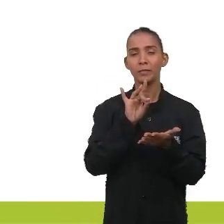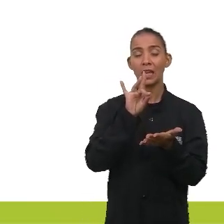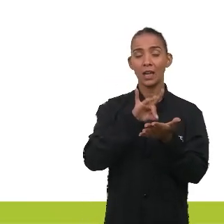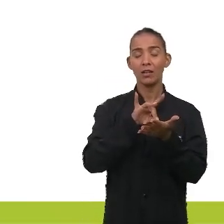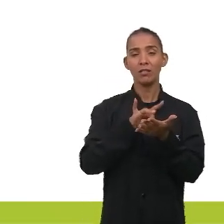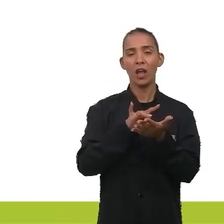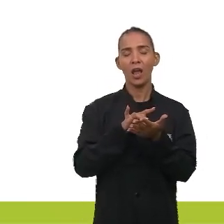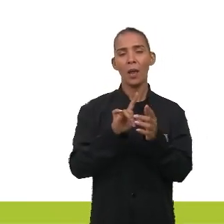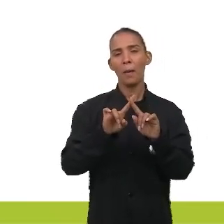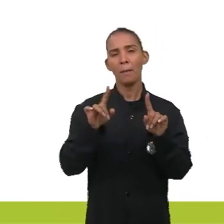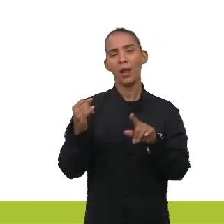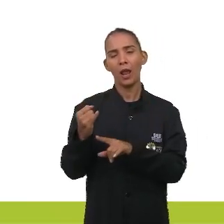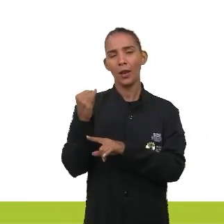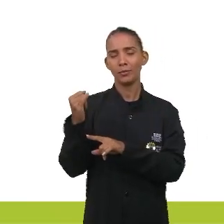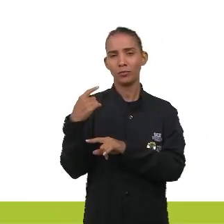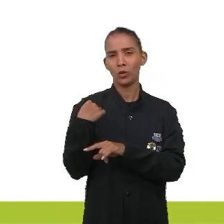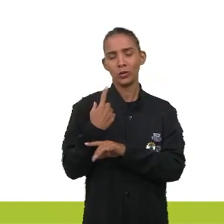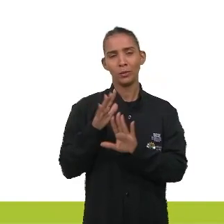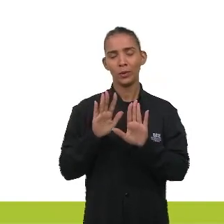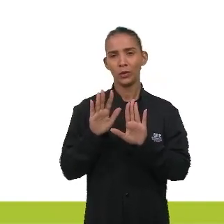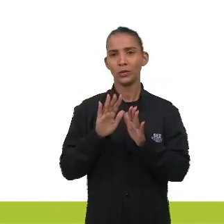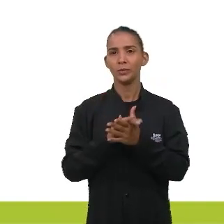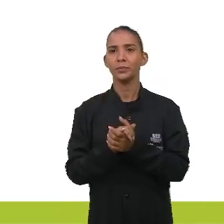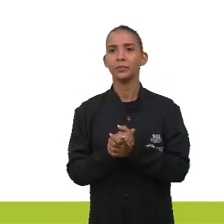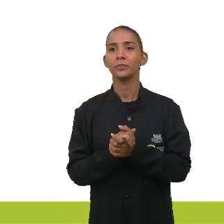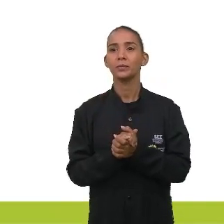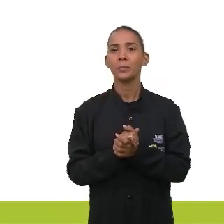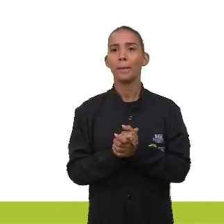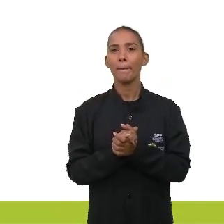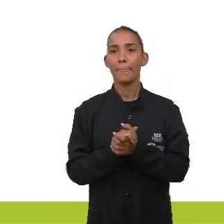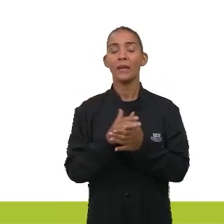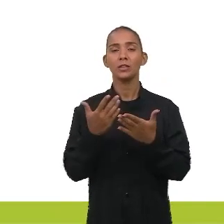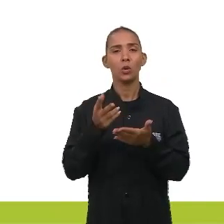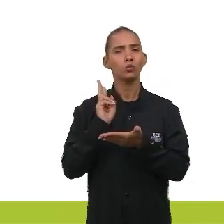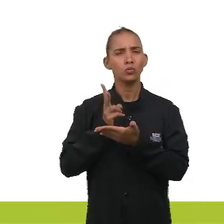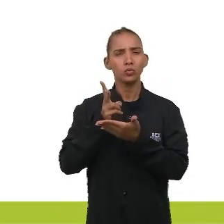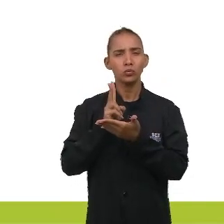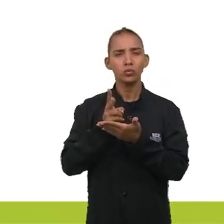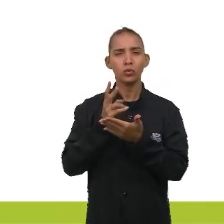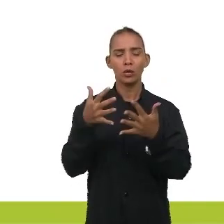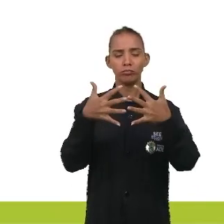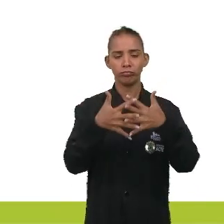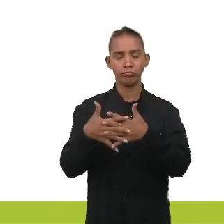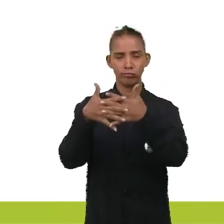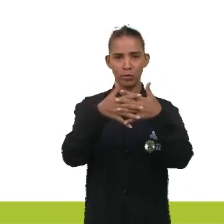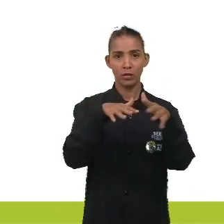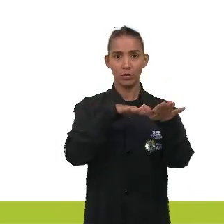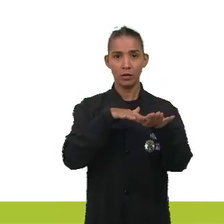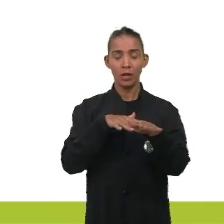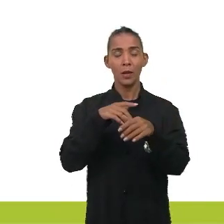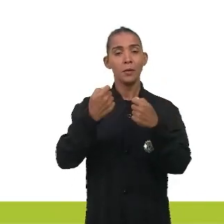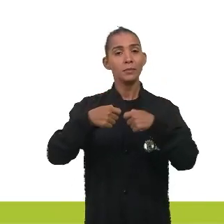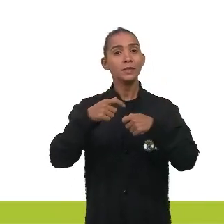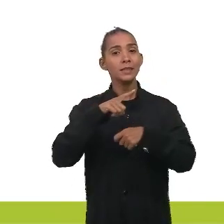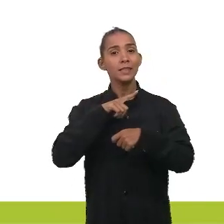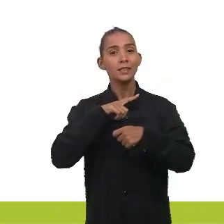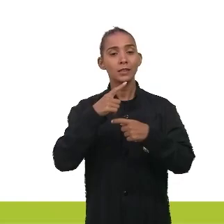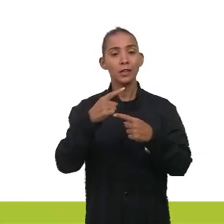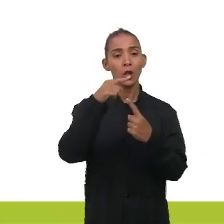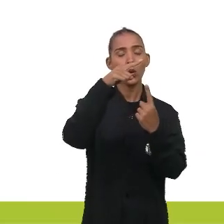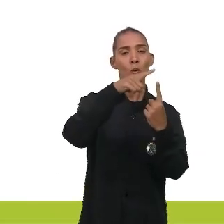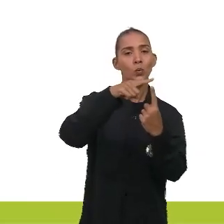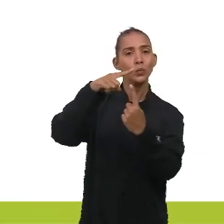nós, tá? A empresa determinou que em todo caminhão cegonha deve haver pelo menos um carrinho de uma única